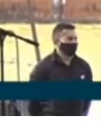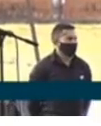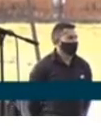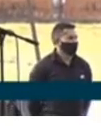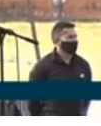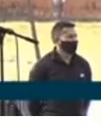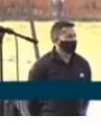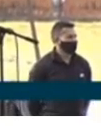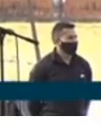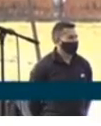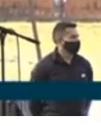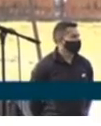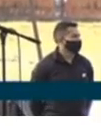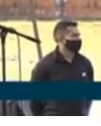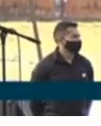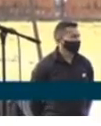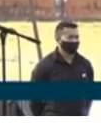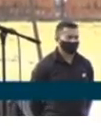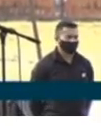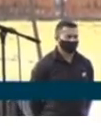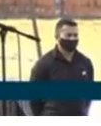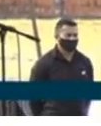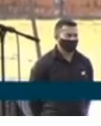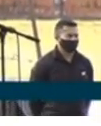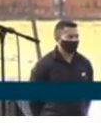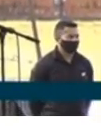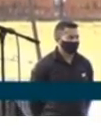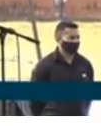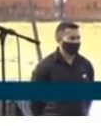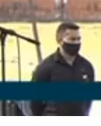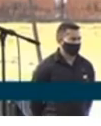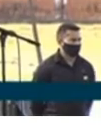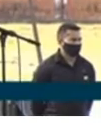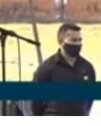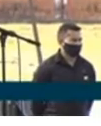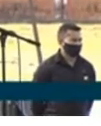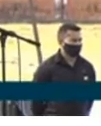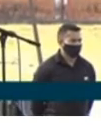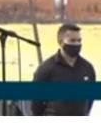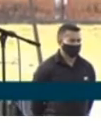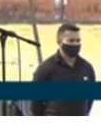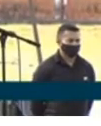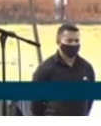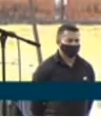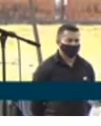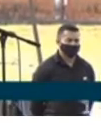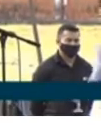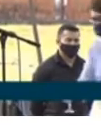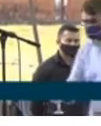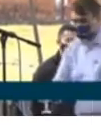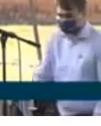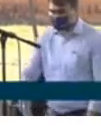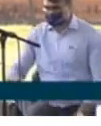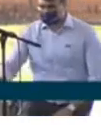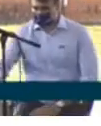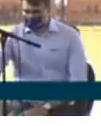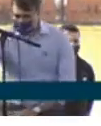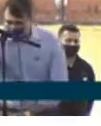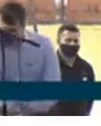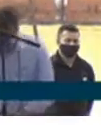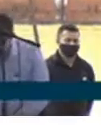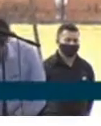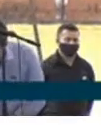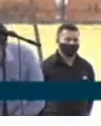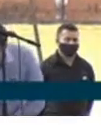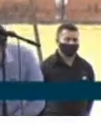cometiam algumas transgressões disciplinares. Então, da mais grave para a mais leve, eu criei uma super leve. Tá? Quando a